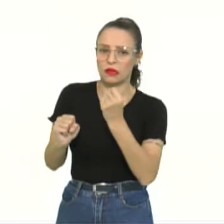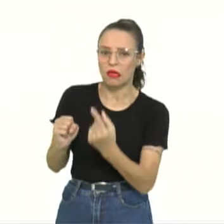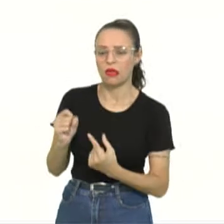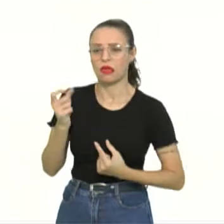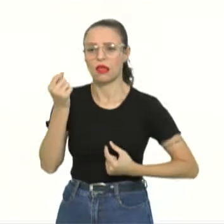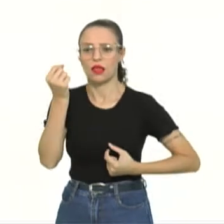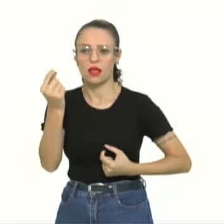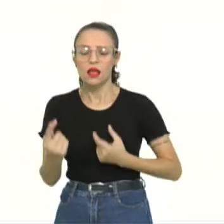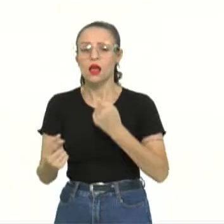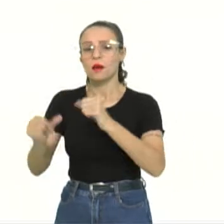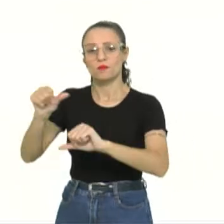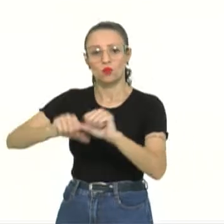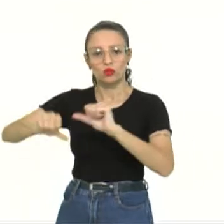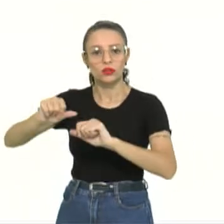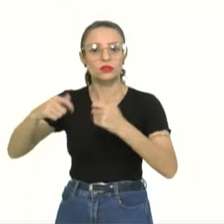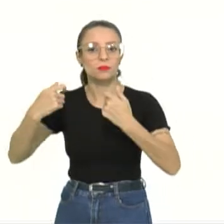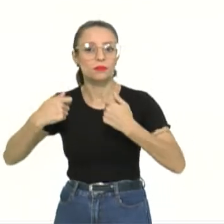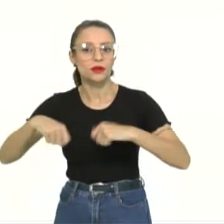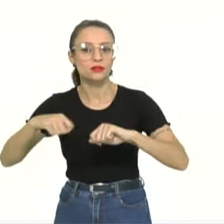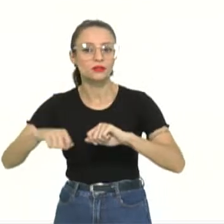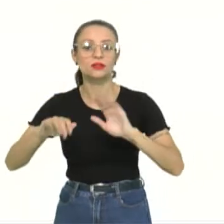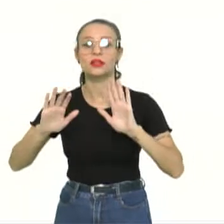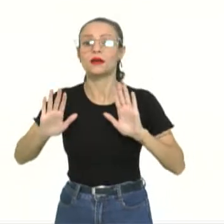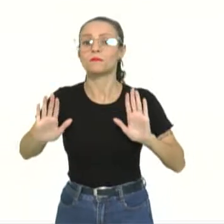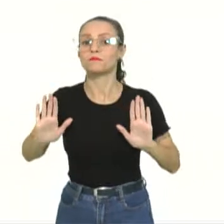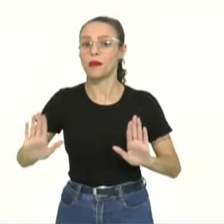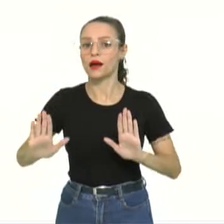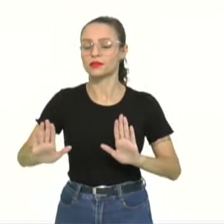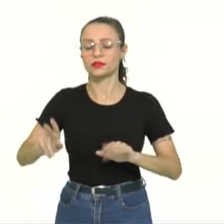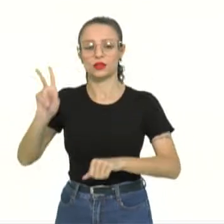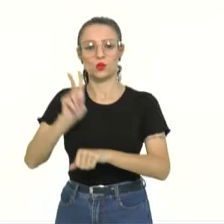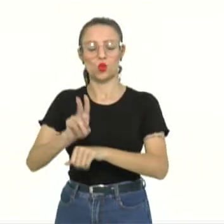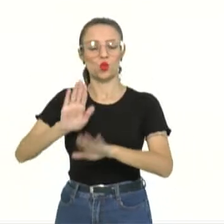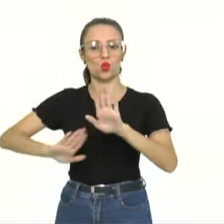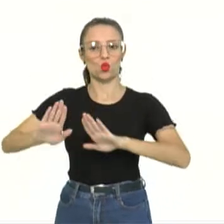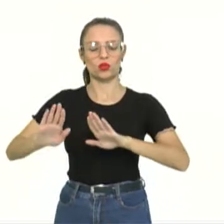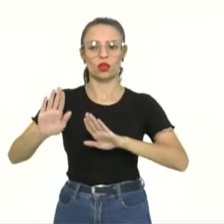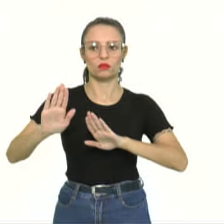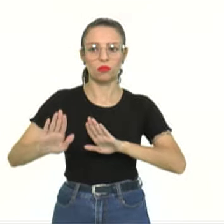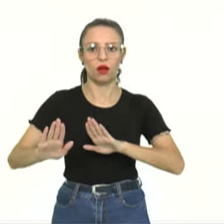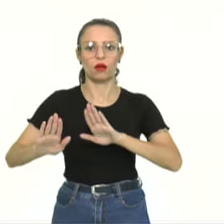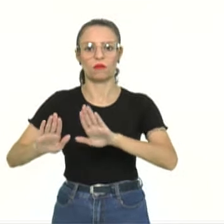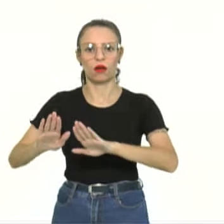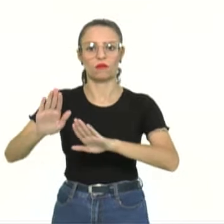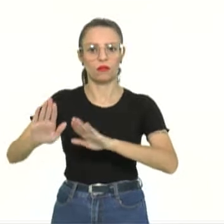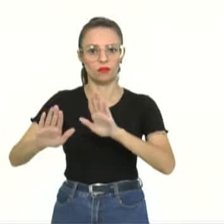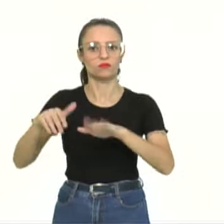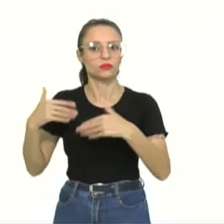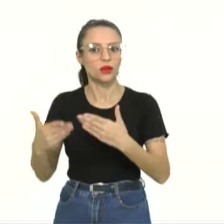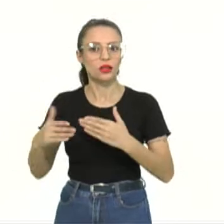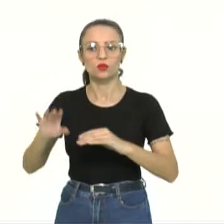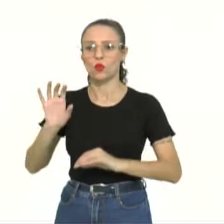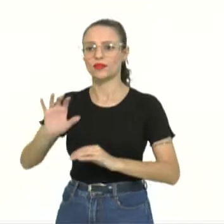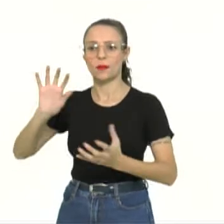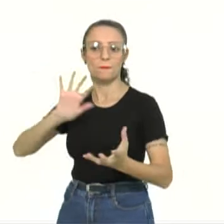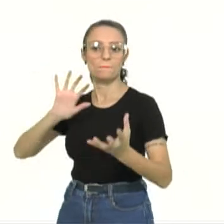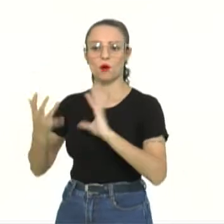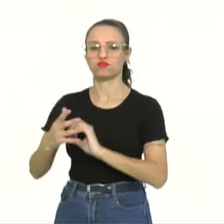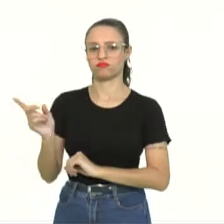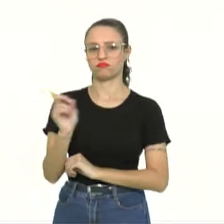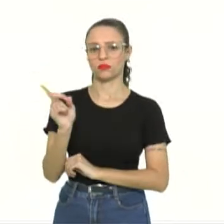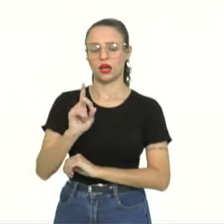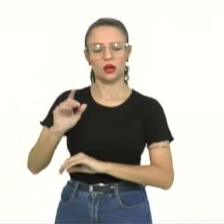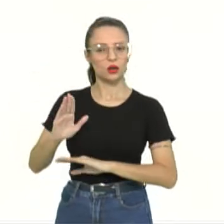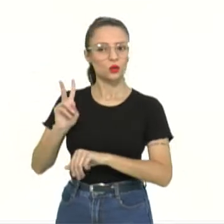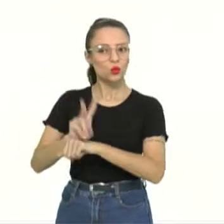as mudanças tenham aí Alguma necessidade pode pode até ser que as transformações sejam necessárias mas essas